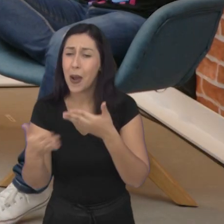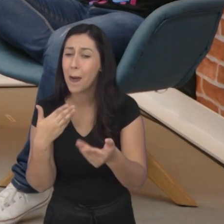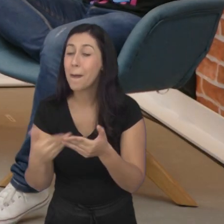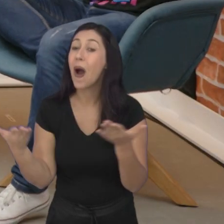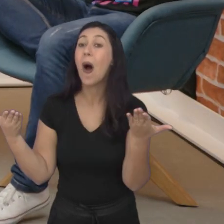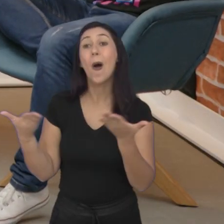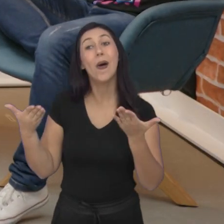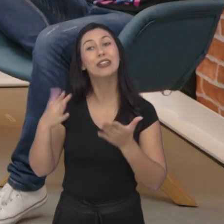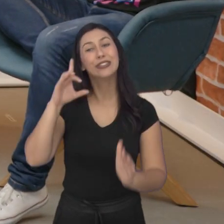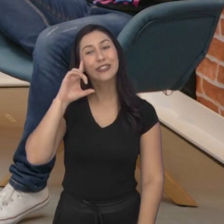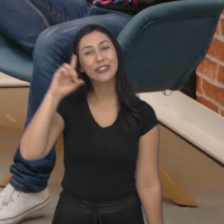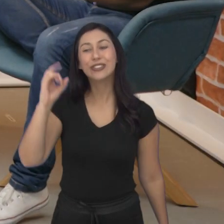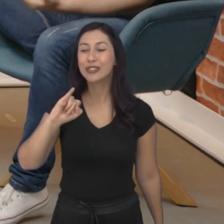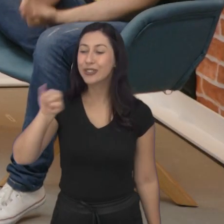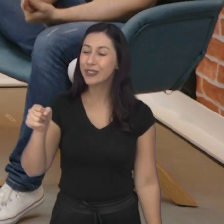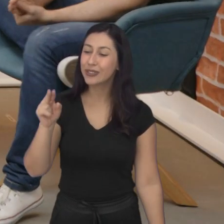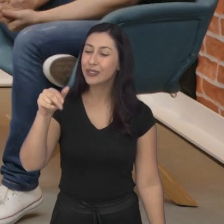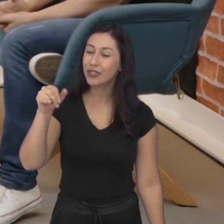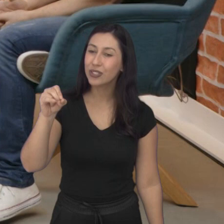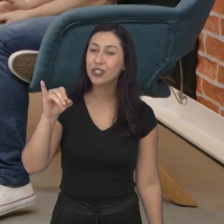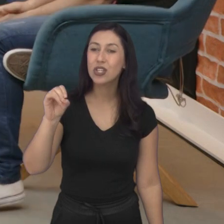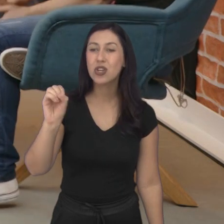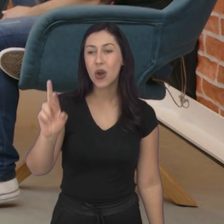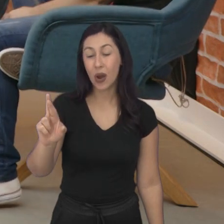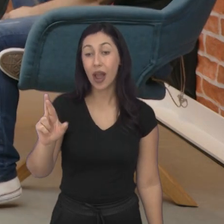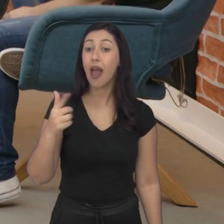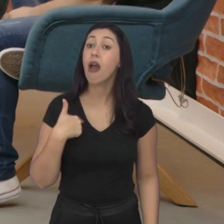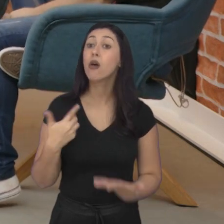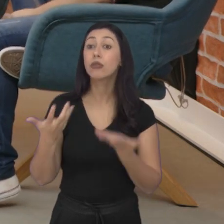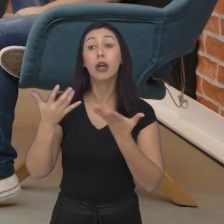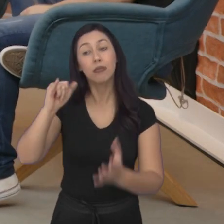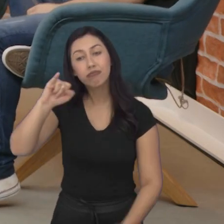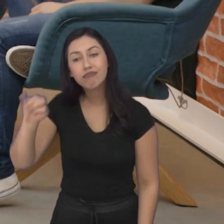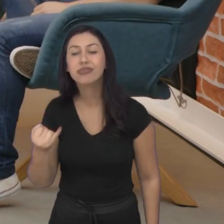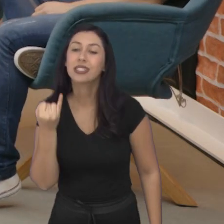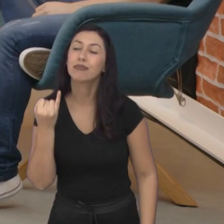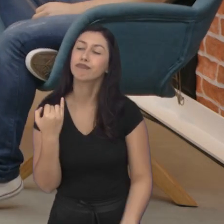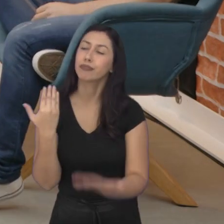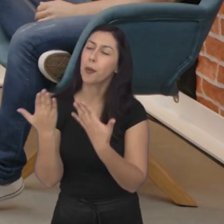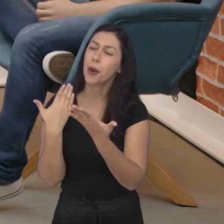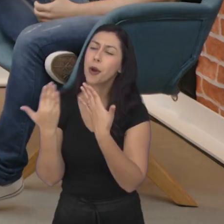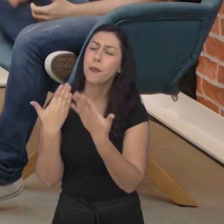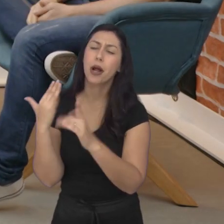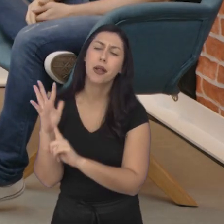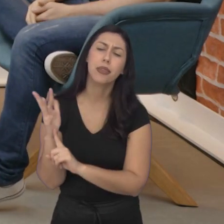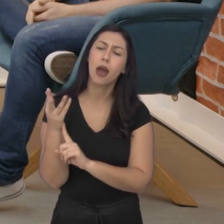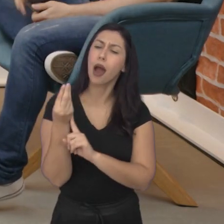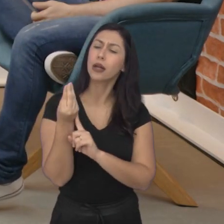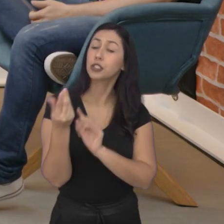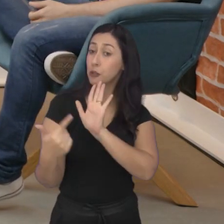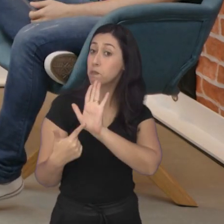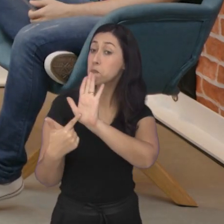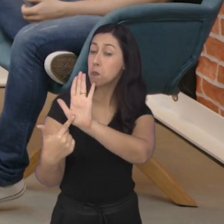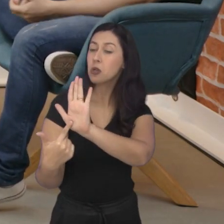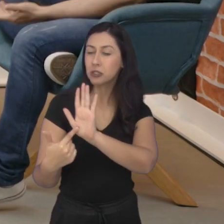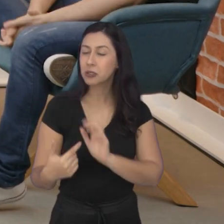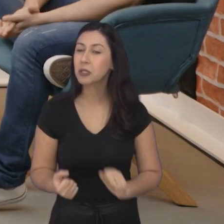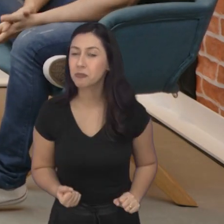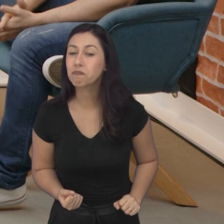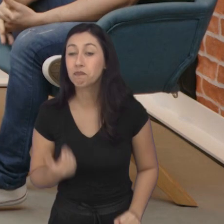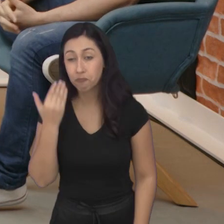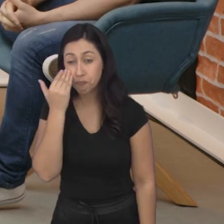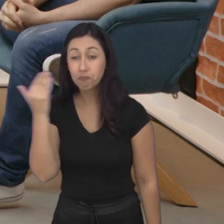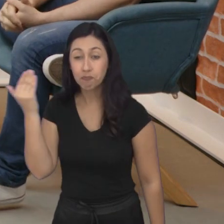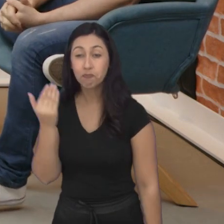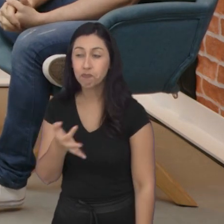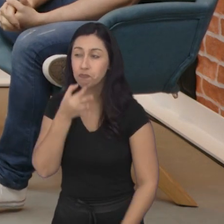dia é do Júnior Moreira, a gente vai falar dele aqui. Cara, quero aproveitar, inclusive, para a gente falar um pouco mais da sua arte, mostrar algumas delas aqui no nosso